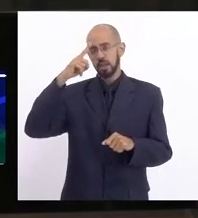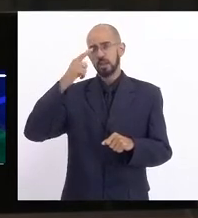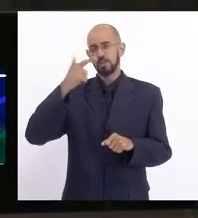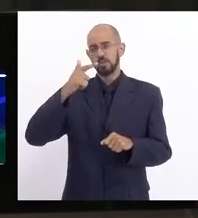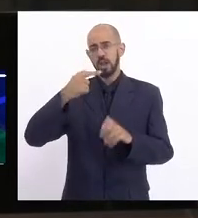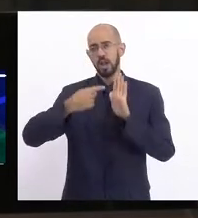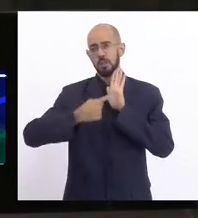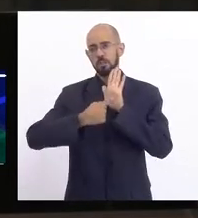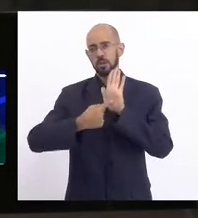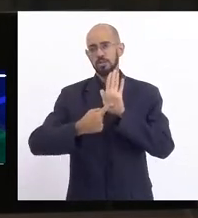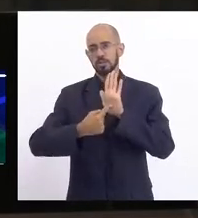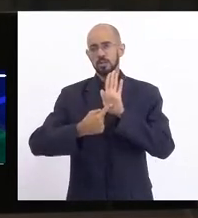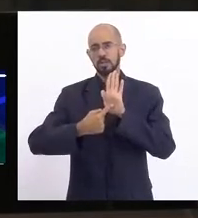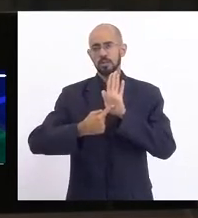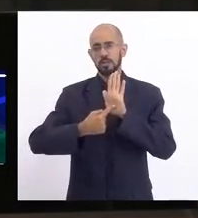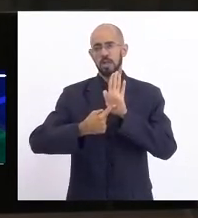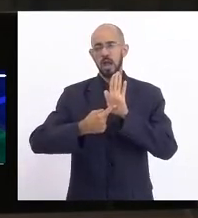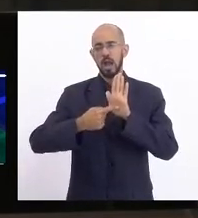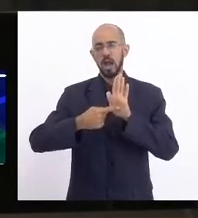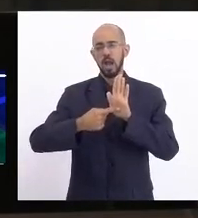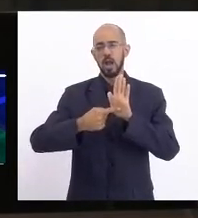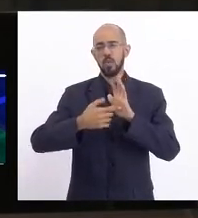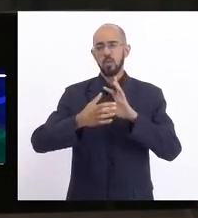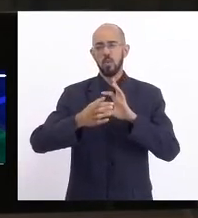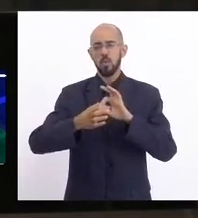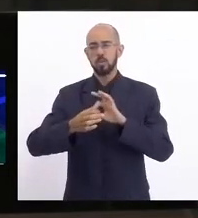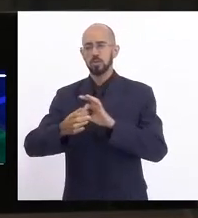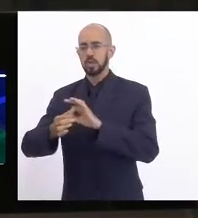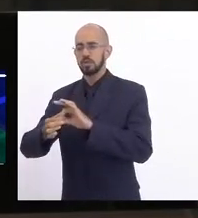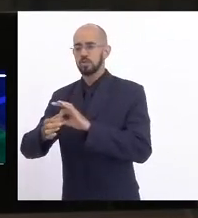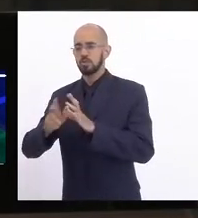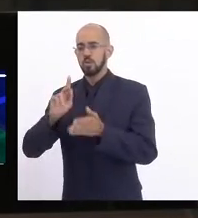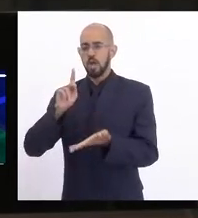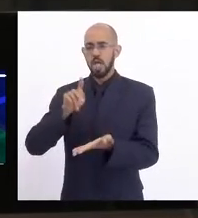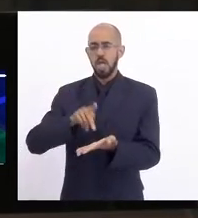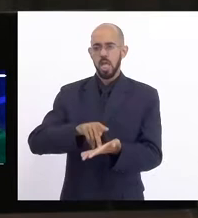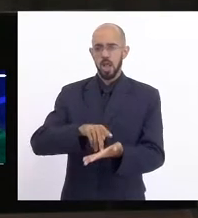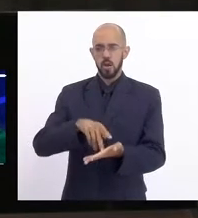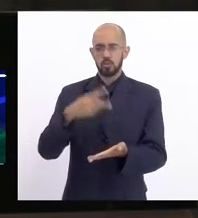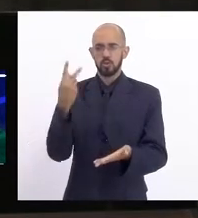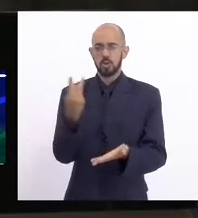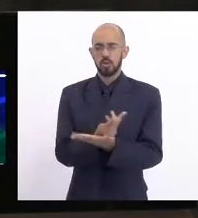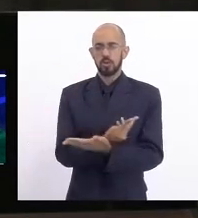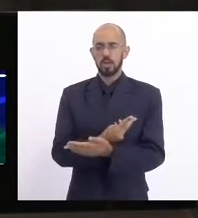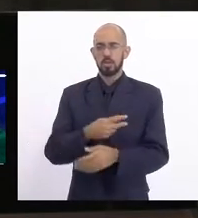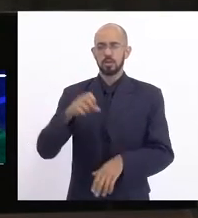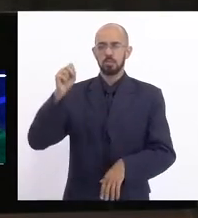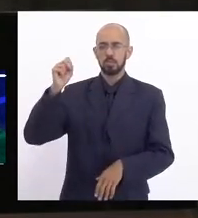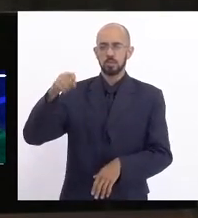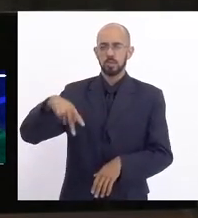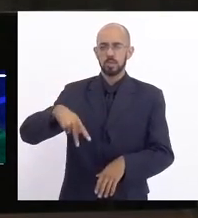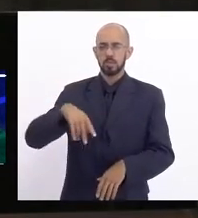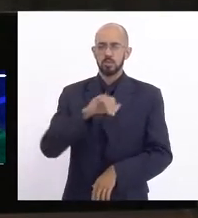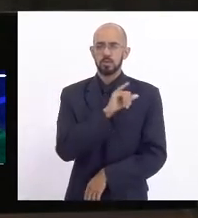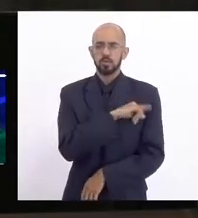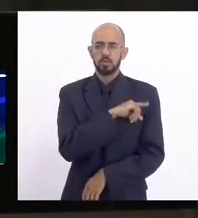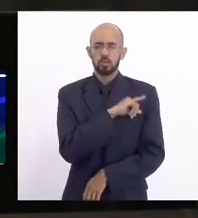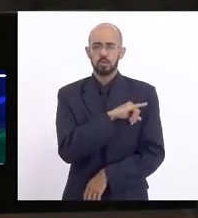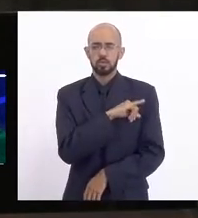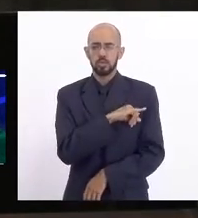apresenta o retrato que é o problema previdenciário no Estado do Rio de